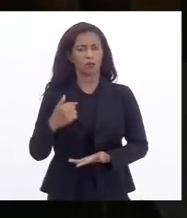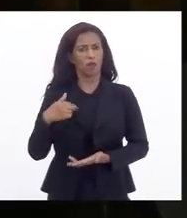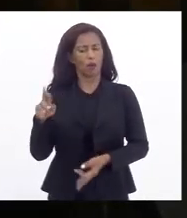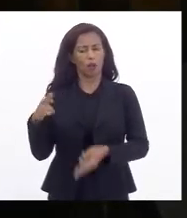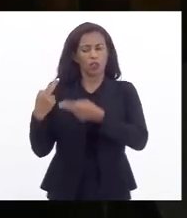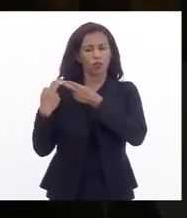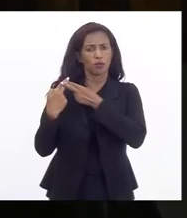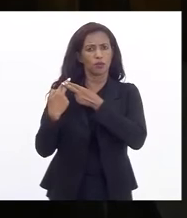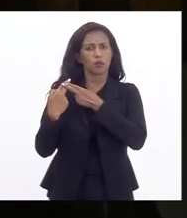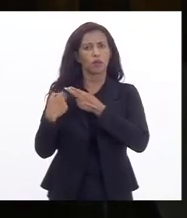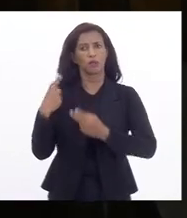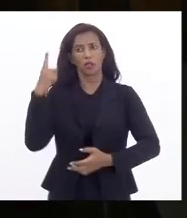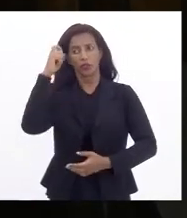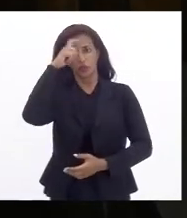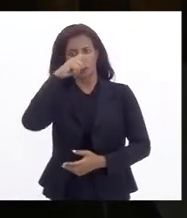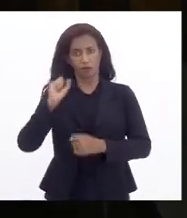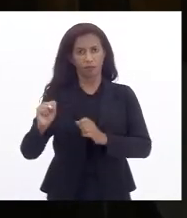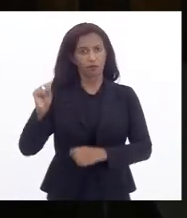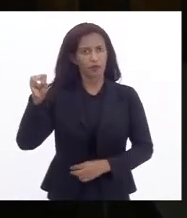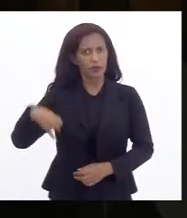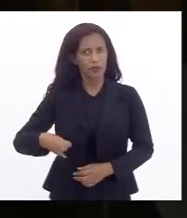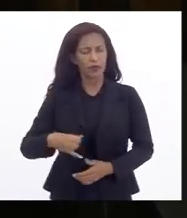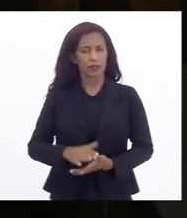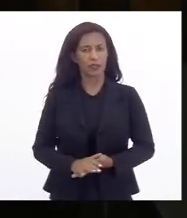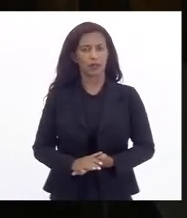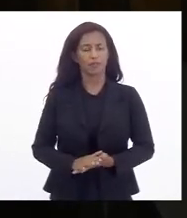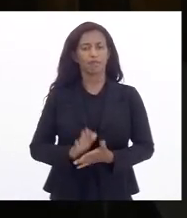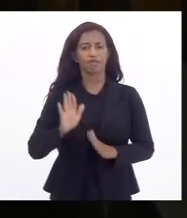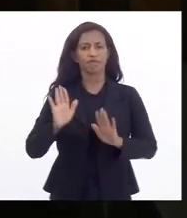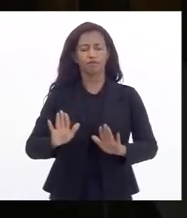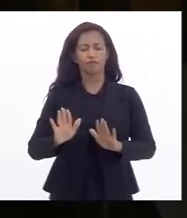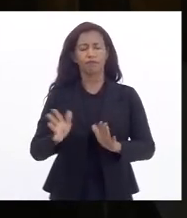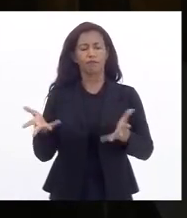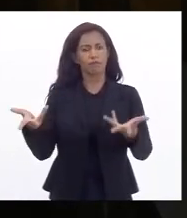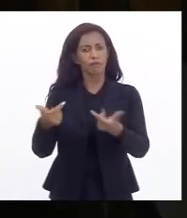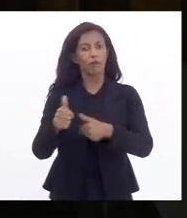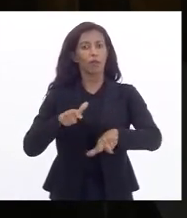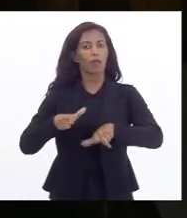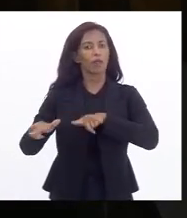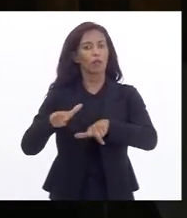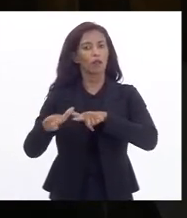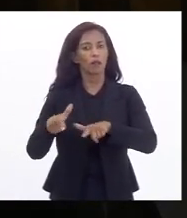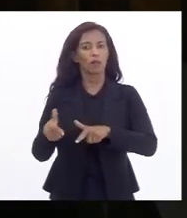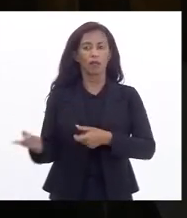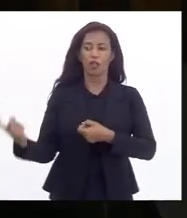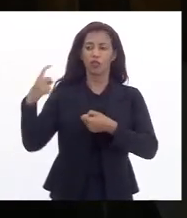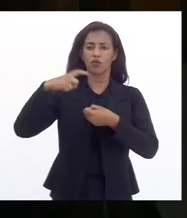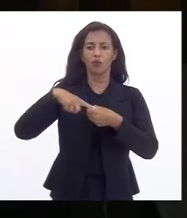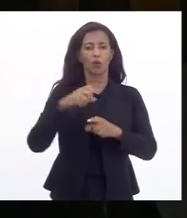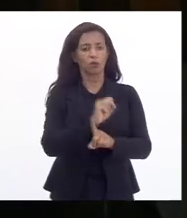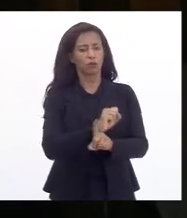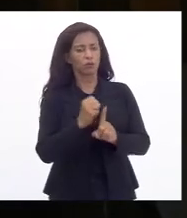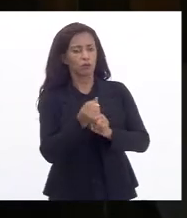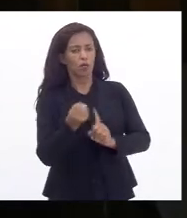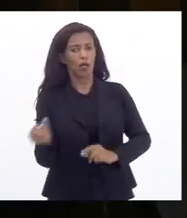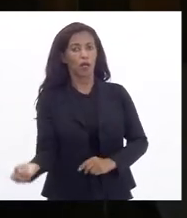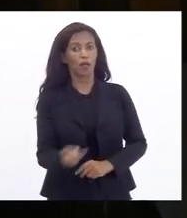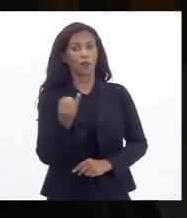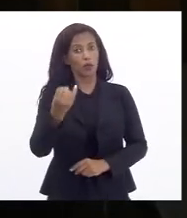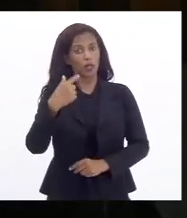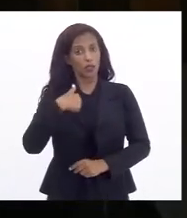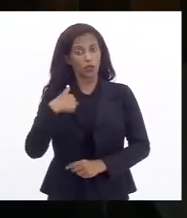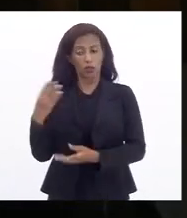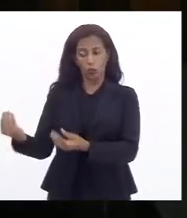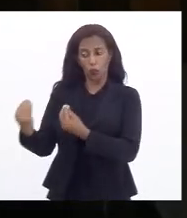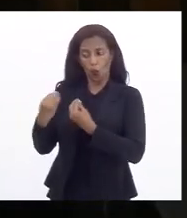uma grande responsabilidade é difícil sim mas é extremamente gratificante poder trabalhar para dar de volta para a sociedade as oportunidades que eu